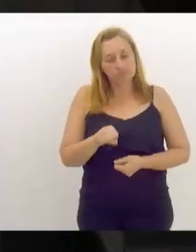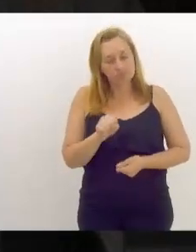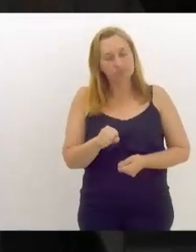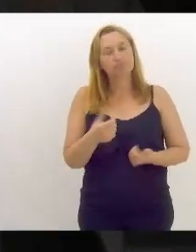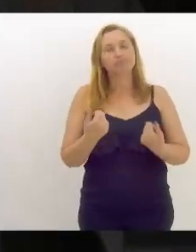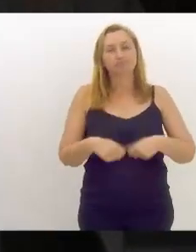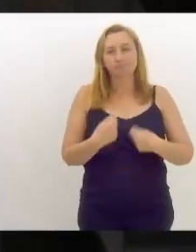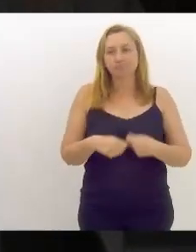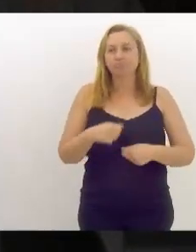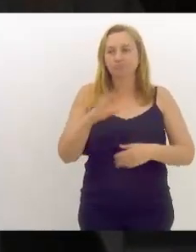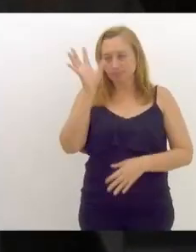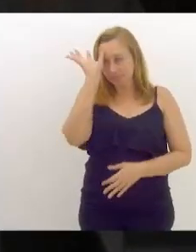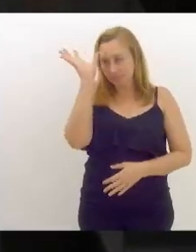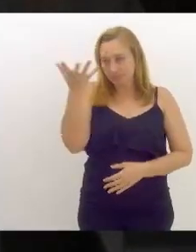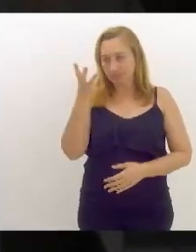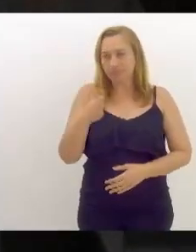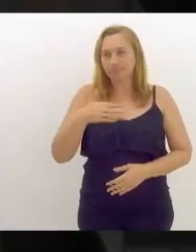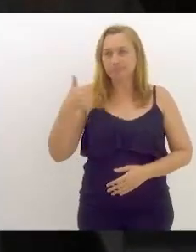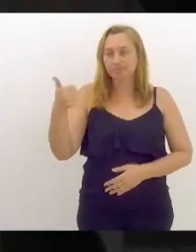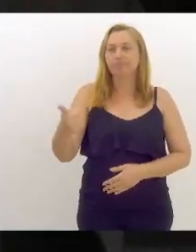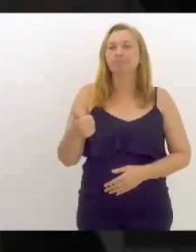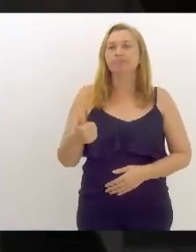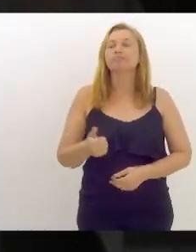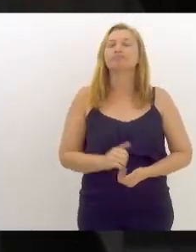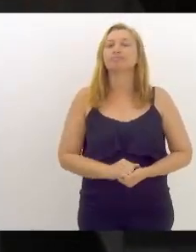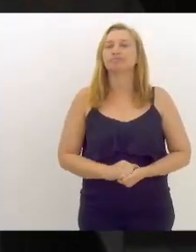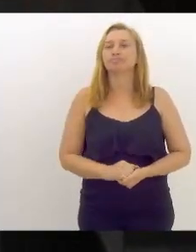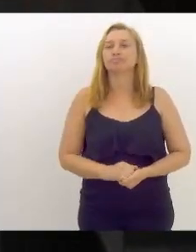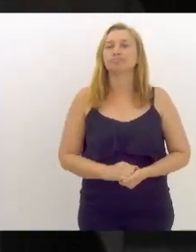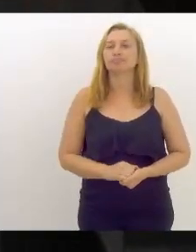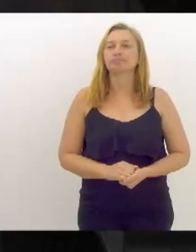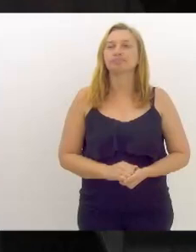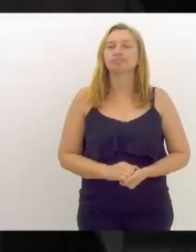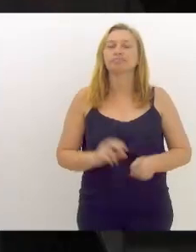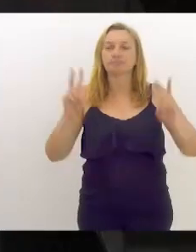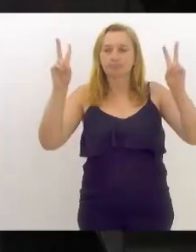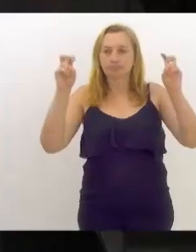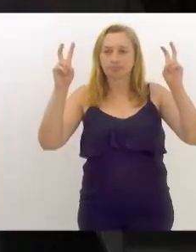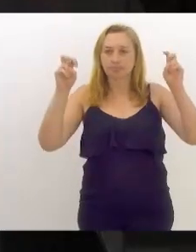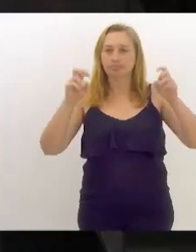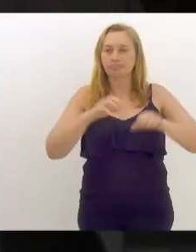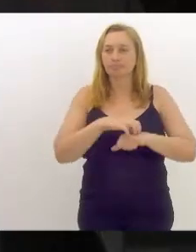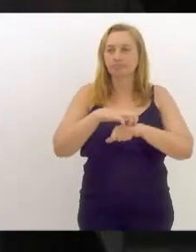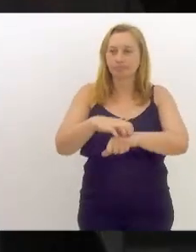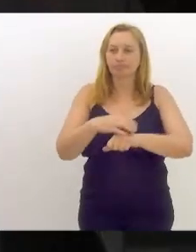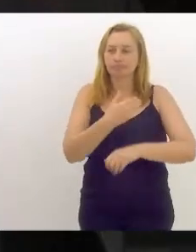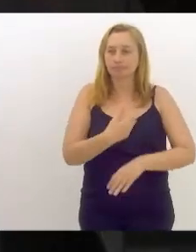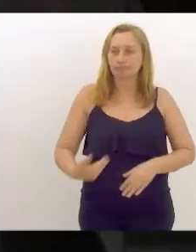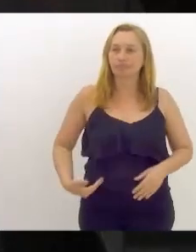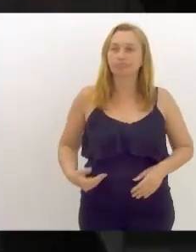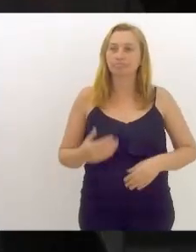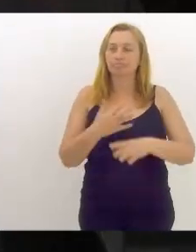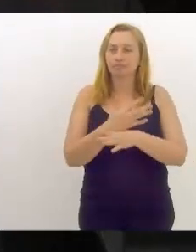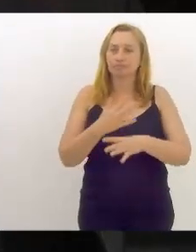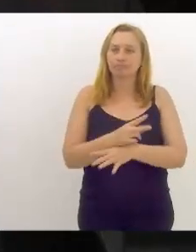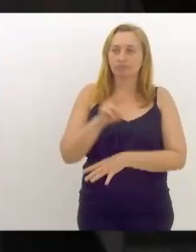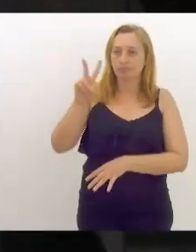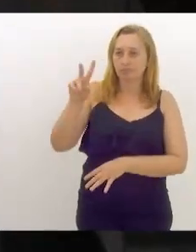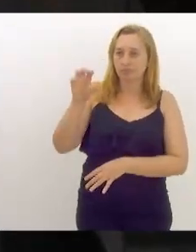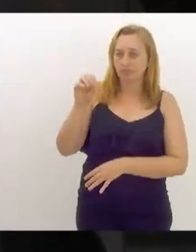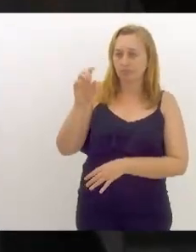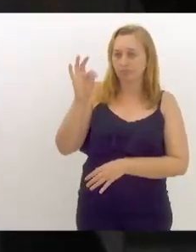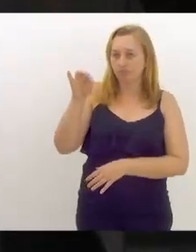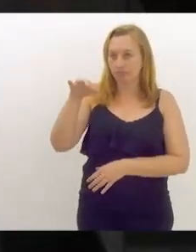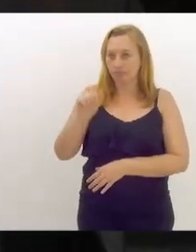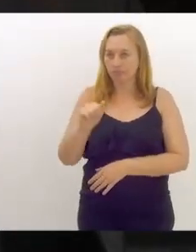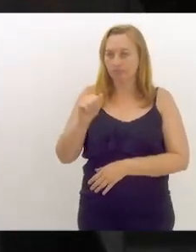que seja resolvida da melhor forma possível a questão do transporte público da cidade de Volta Redonda. O leilão do